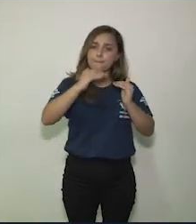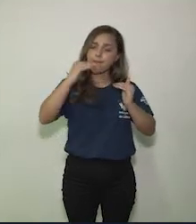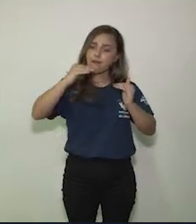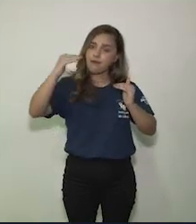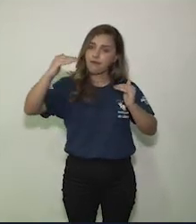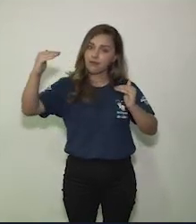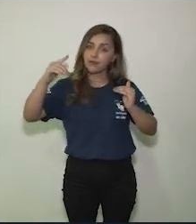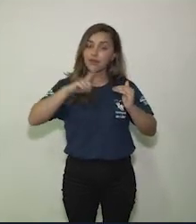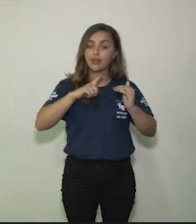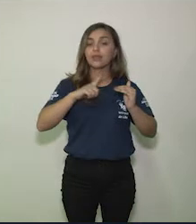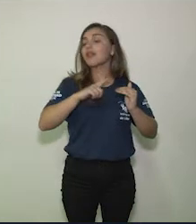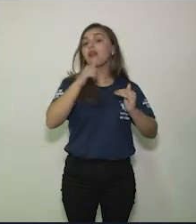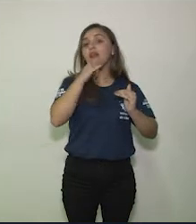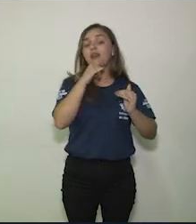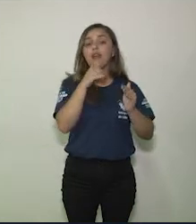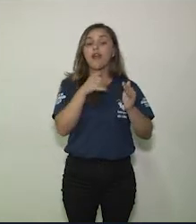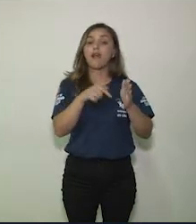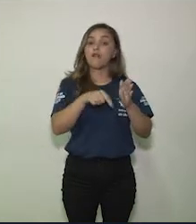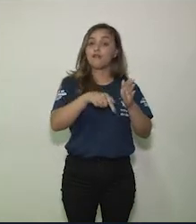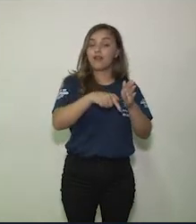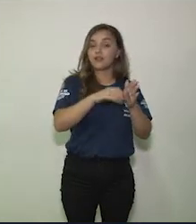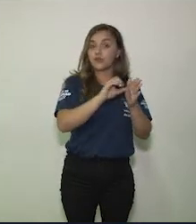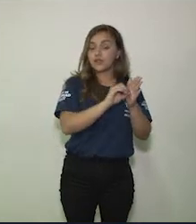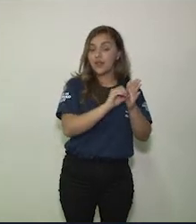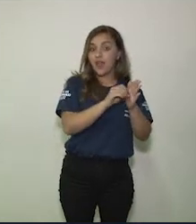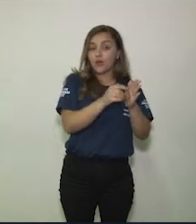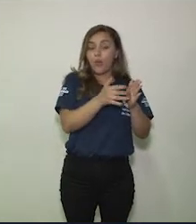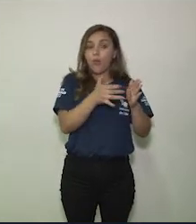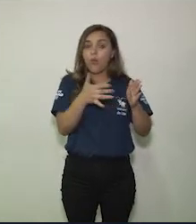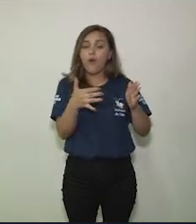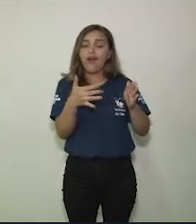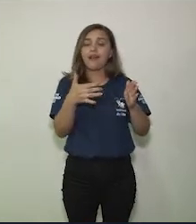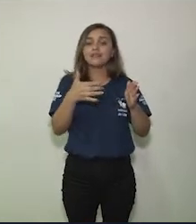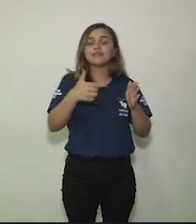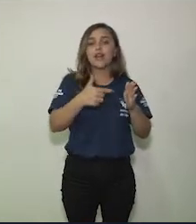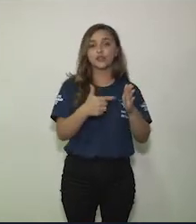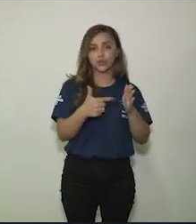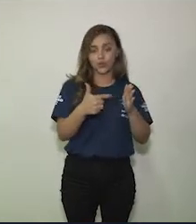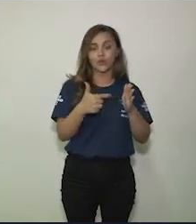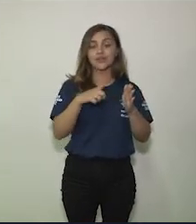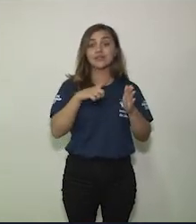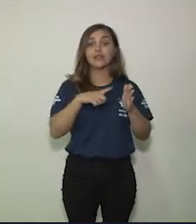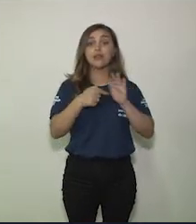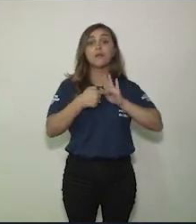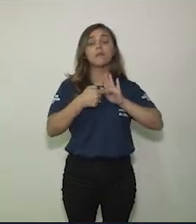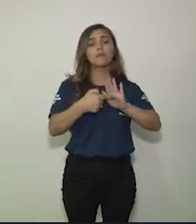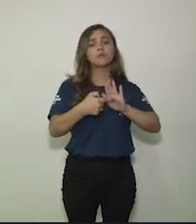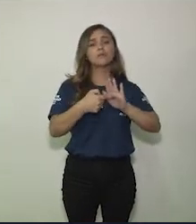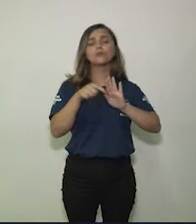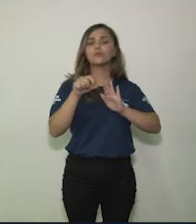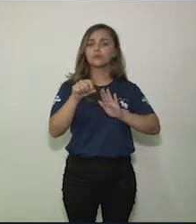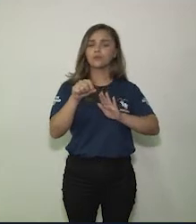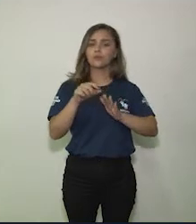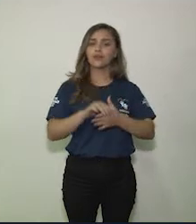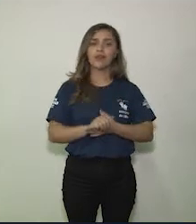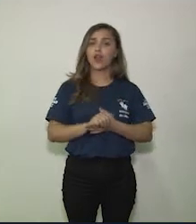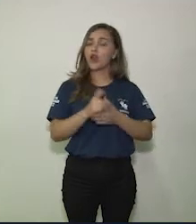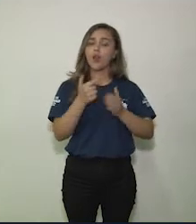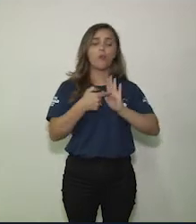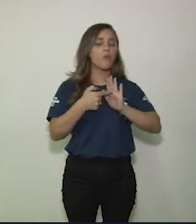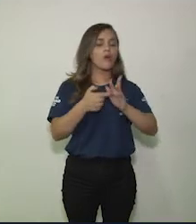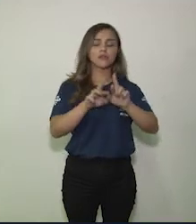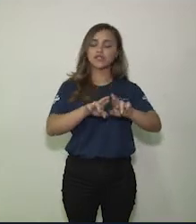da prevalência entre a fase 0 e 2, eu acho que isso aqui precisa ficar como destaque, não indica nenhuma